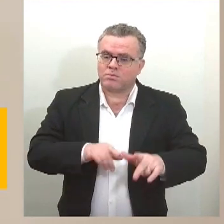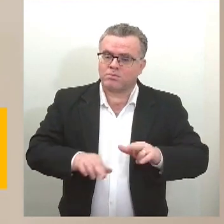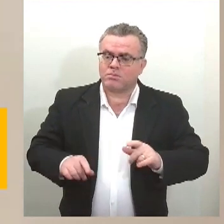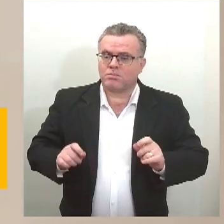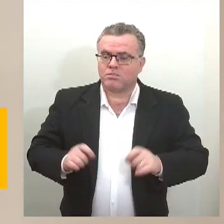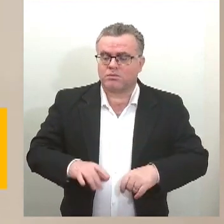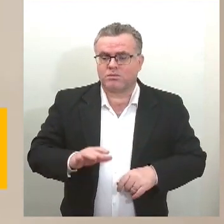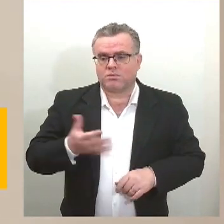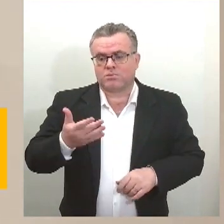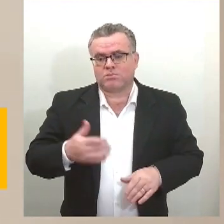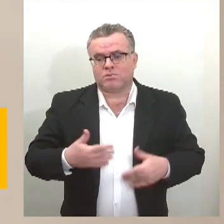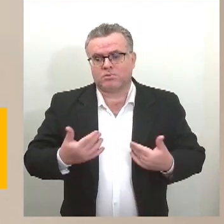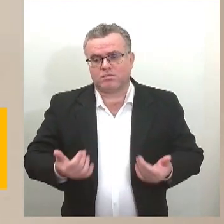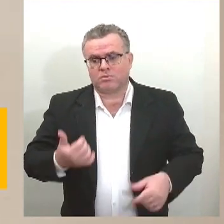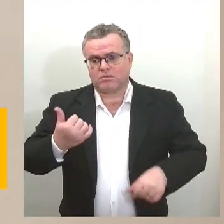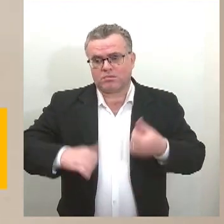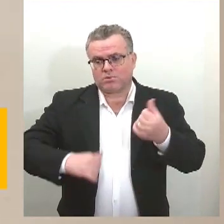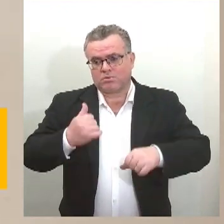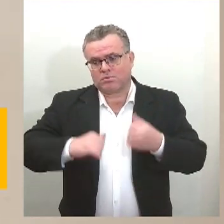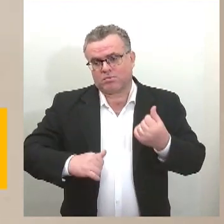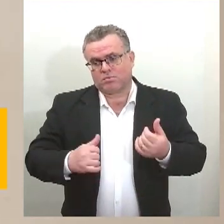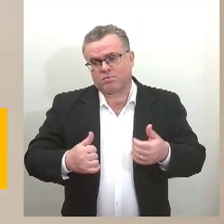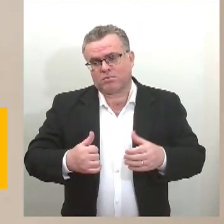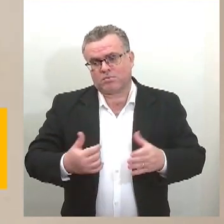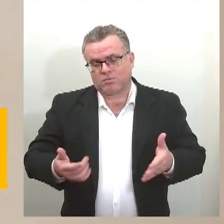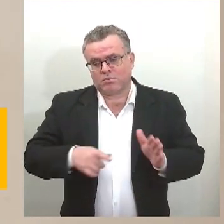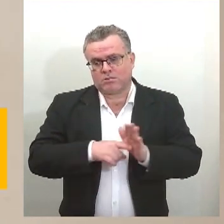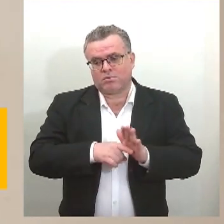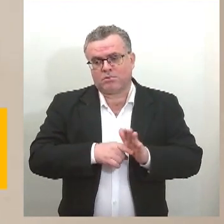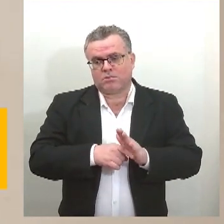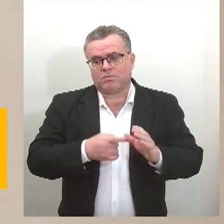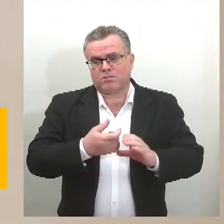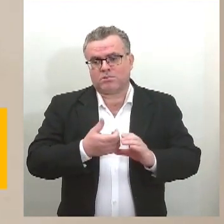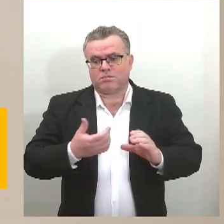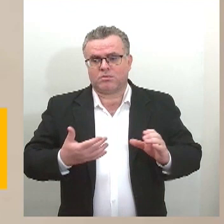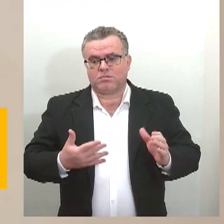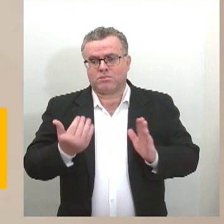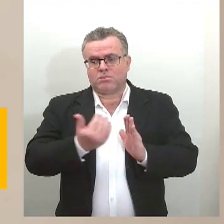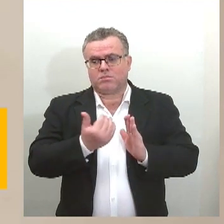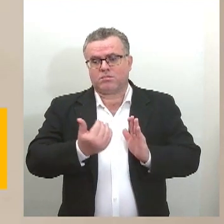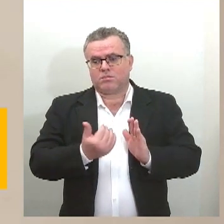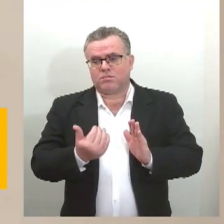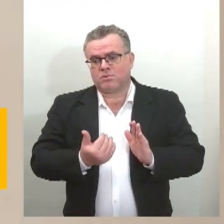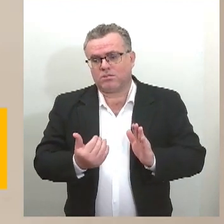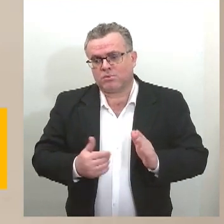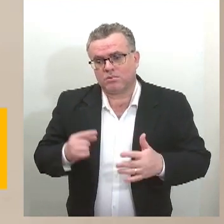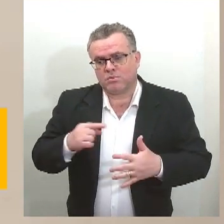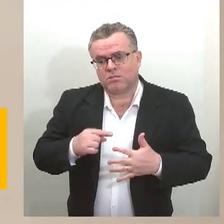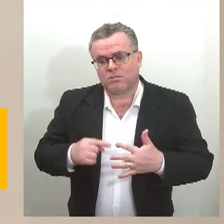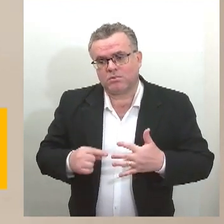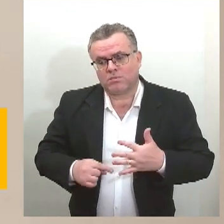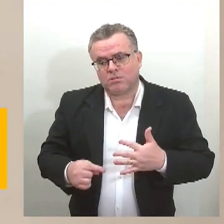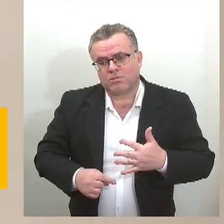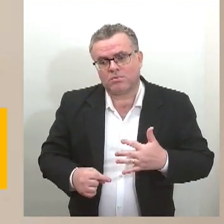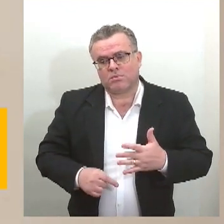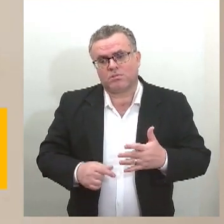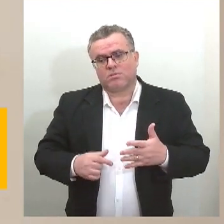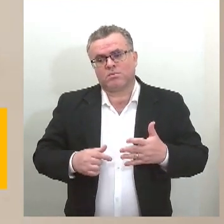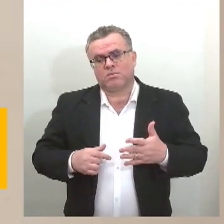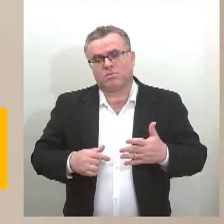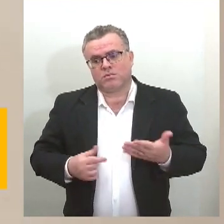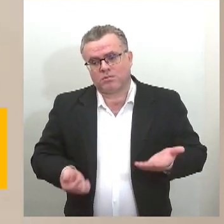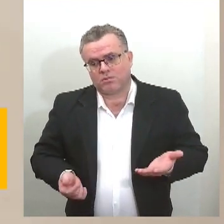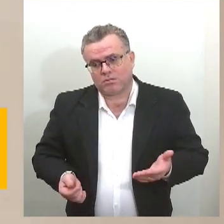sintomas, né, a análise dos exames. É preciso que o paciente preencha alguns critérios, né, estabelecidos pela Sociedade Americana